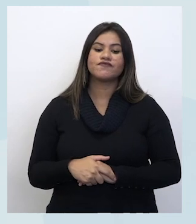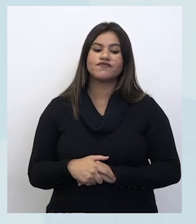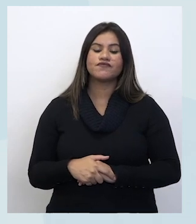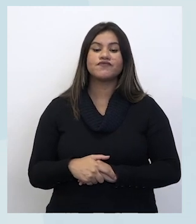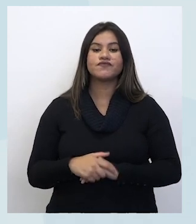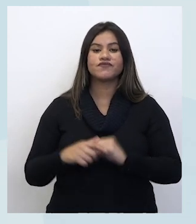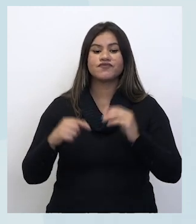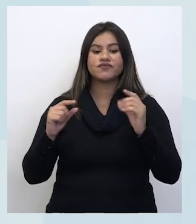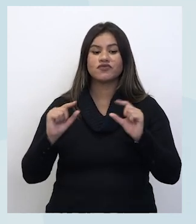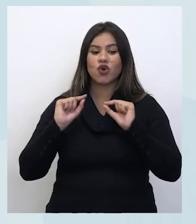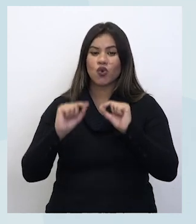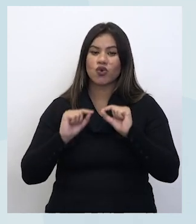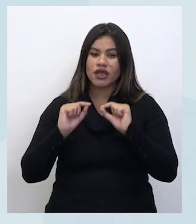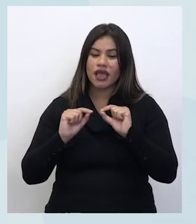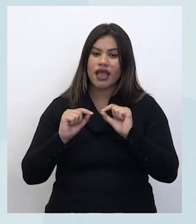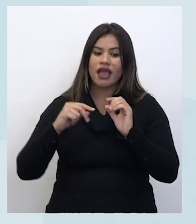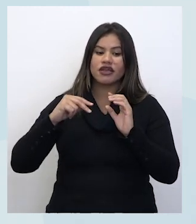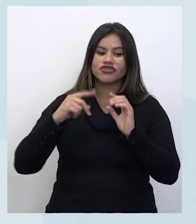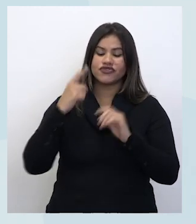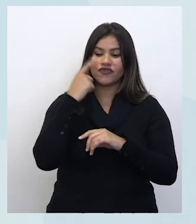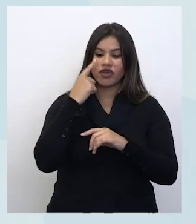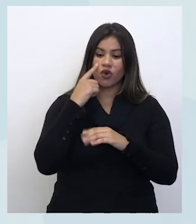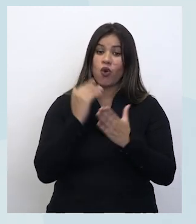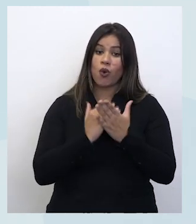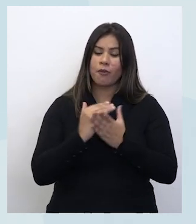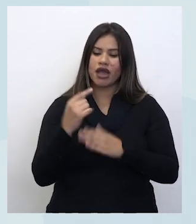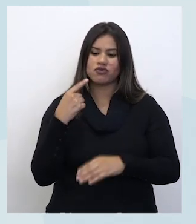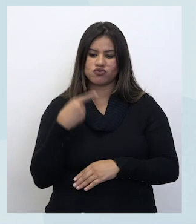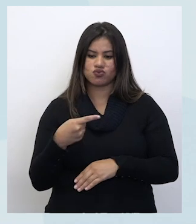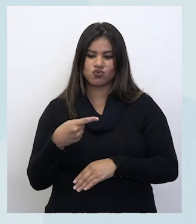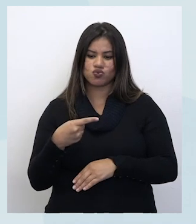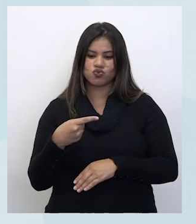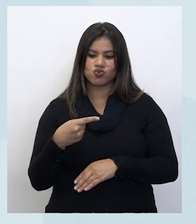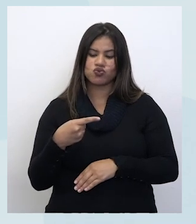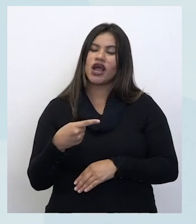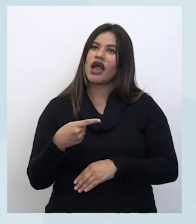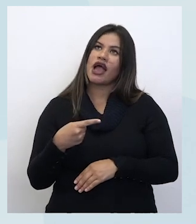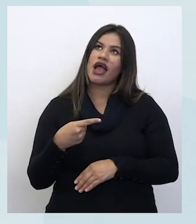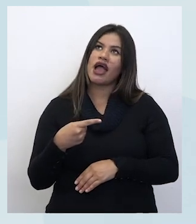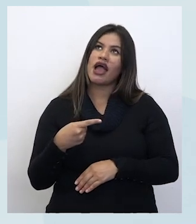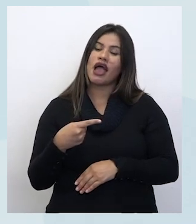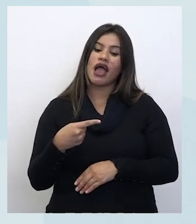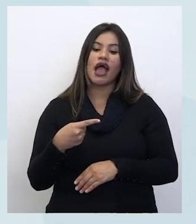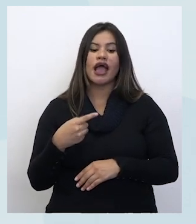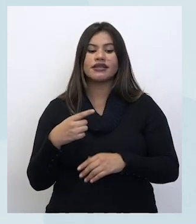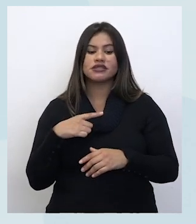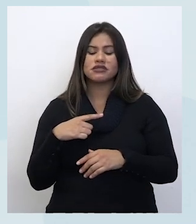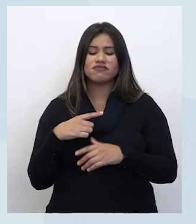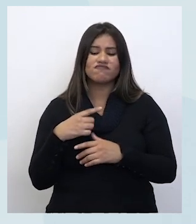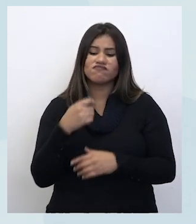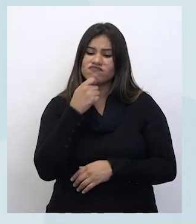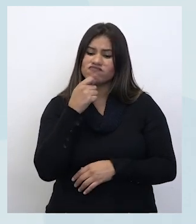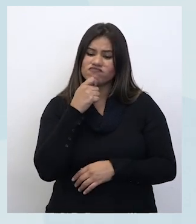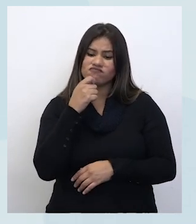gente faz? A gente faz a leitura do degrau 1. No degrau 1, praticamente, a gente não tem o desenvolvimento dessa